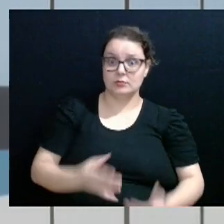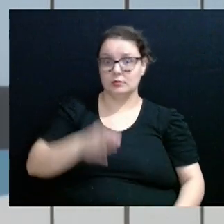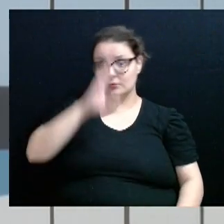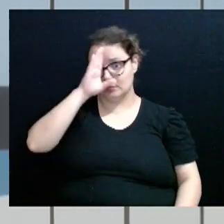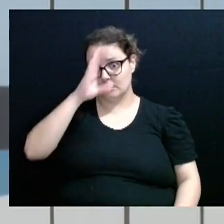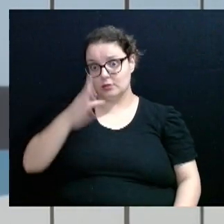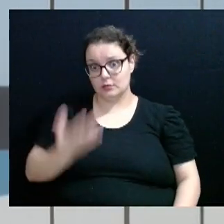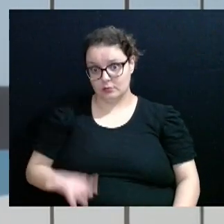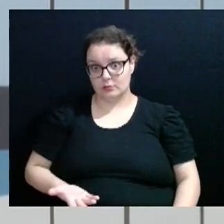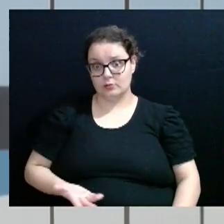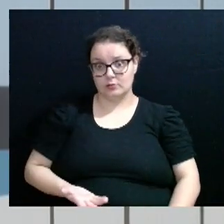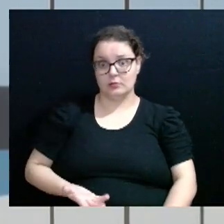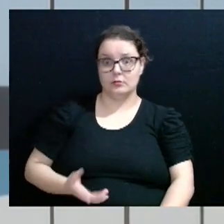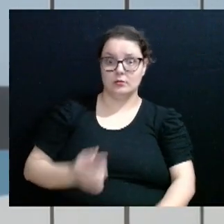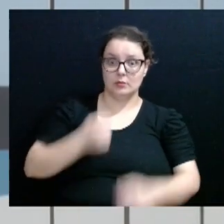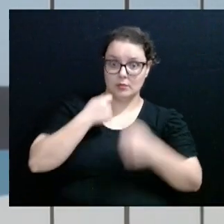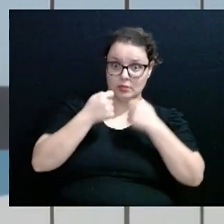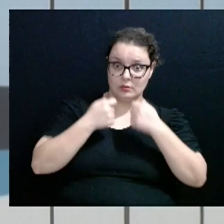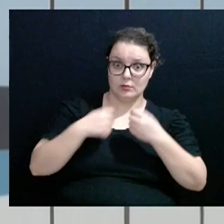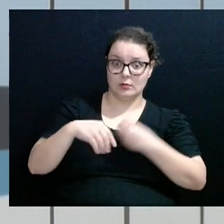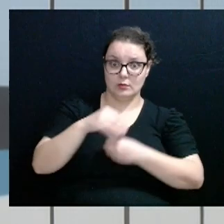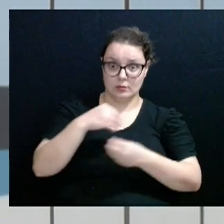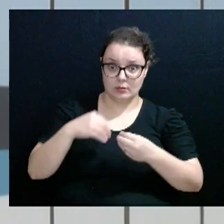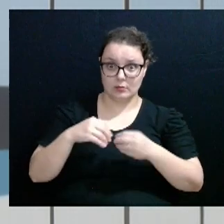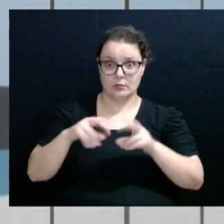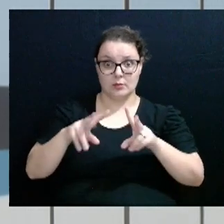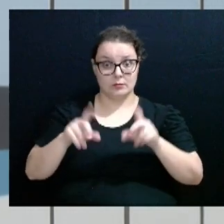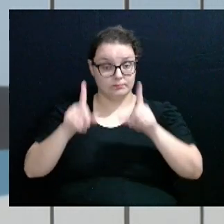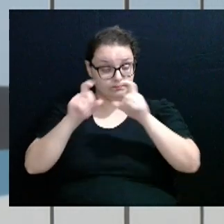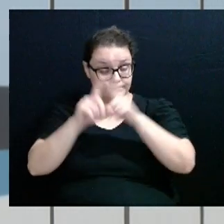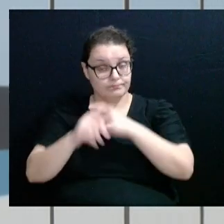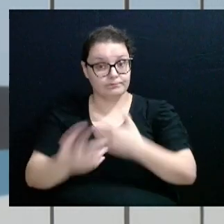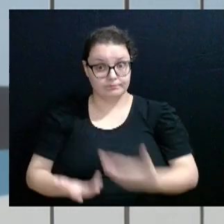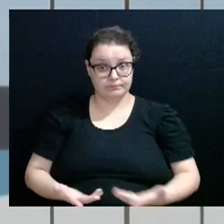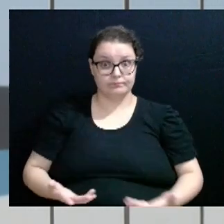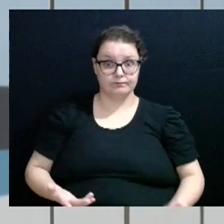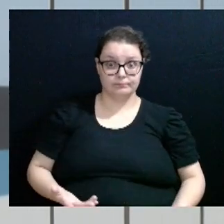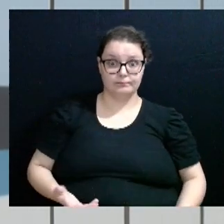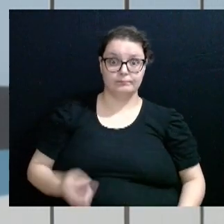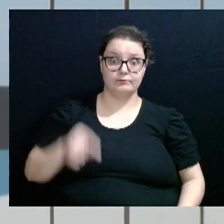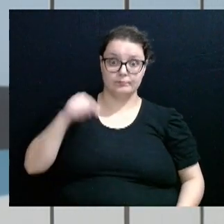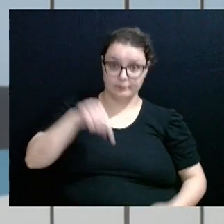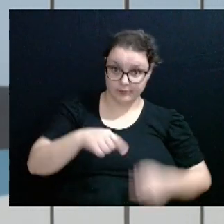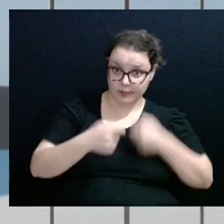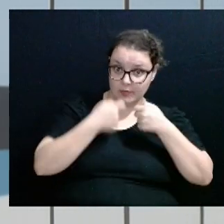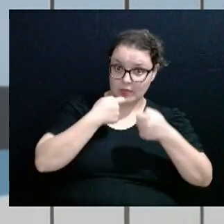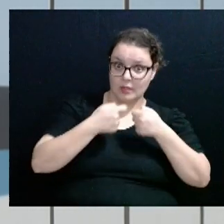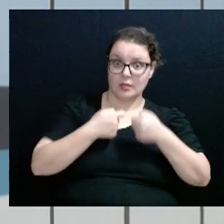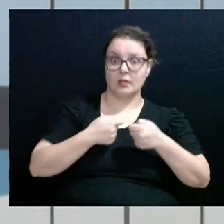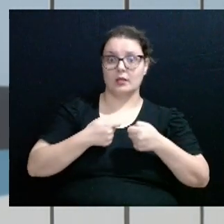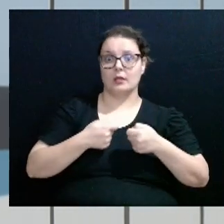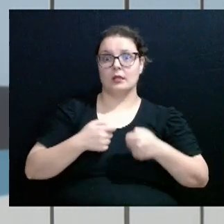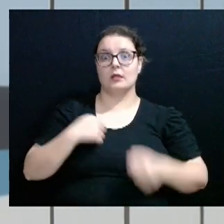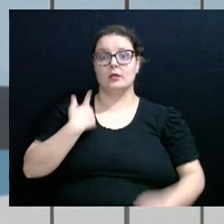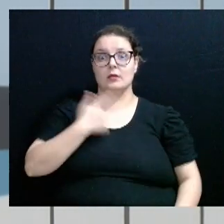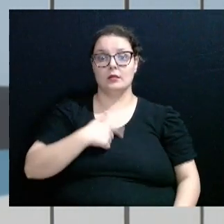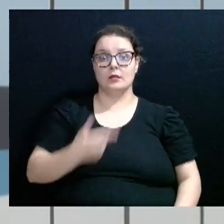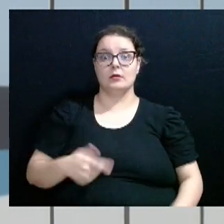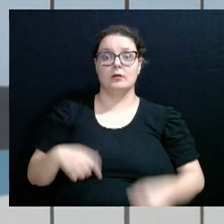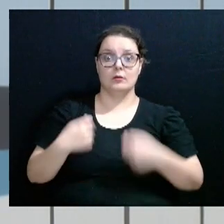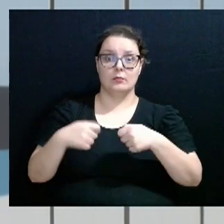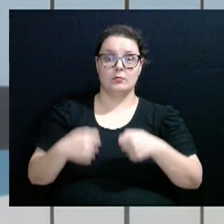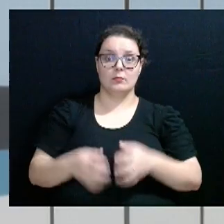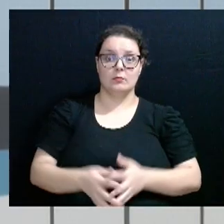reportagem que envolva um tema delicado. E na reportagem em si, a gente